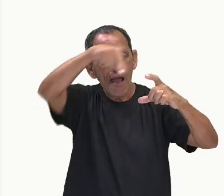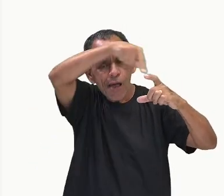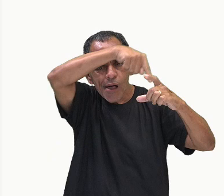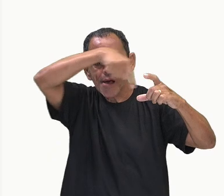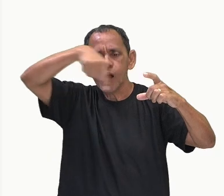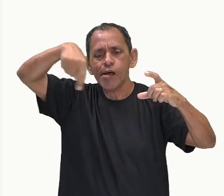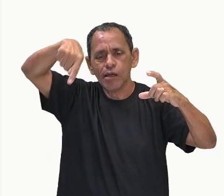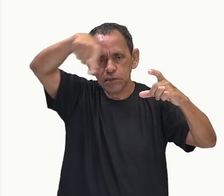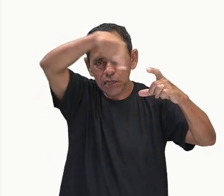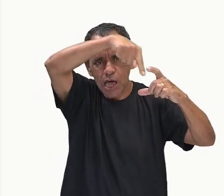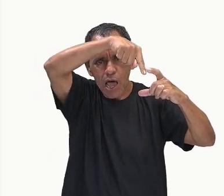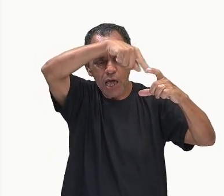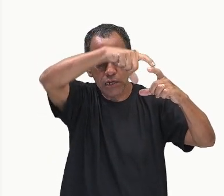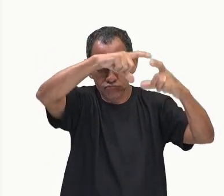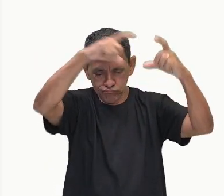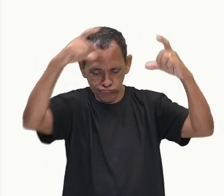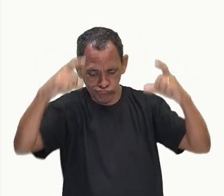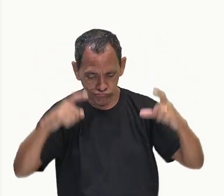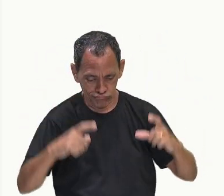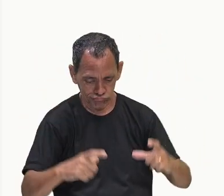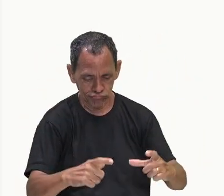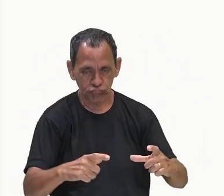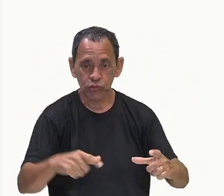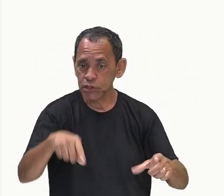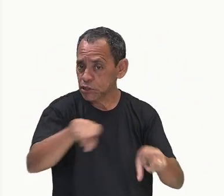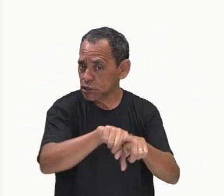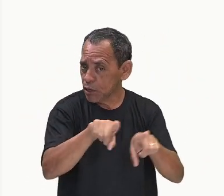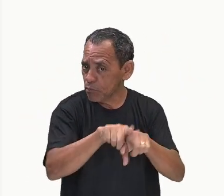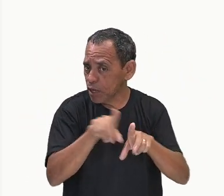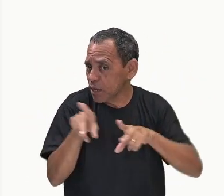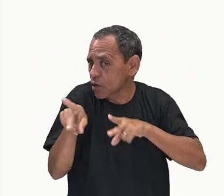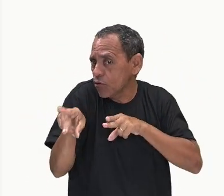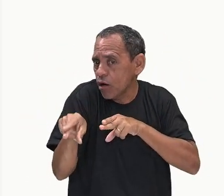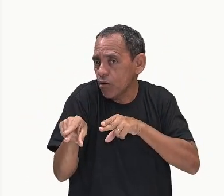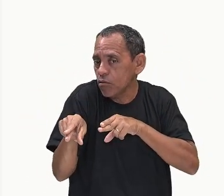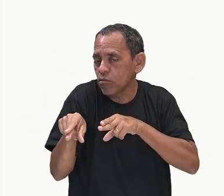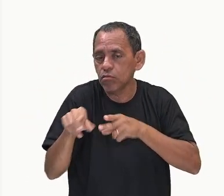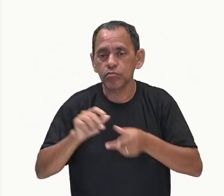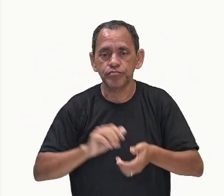por duas circunferências, tá? A de cima e a de baixo.